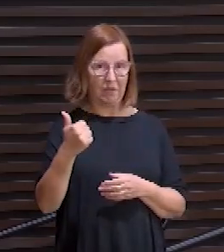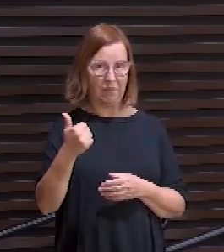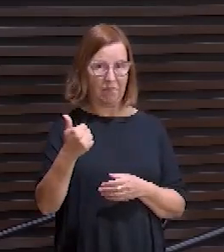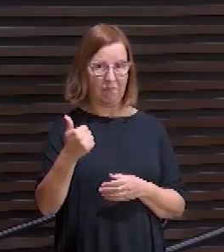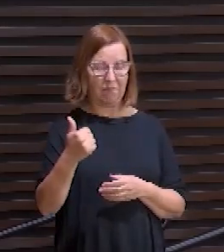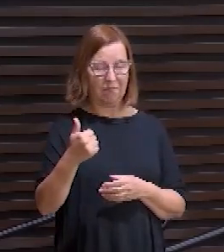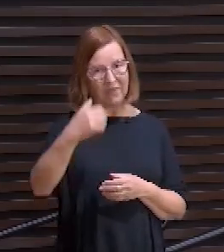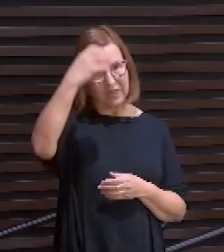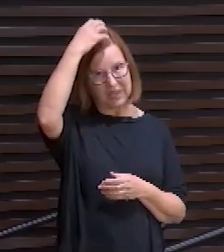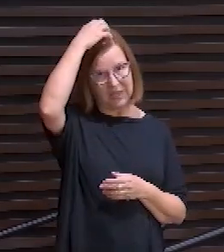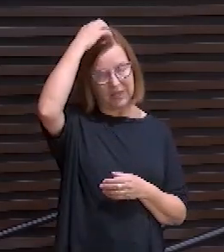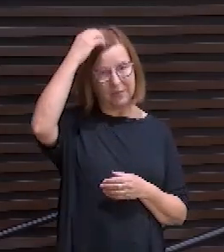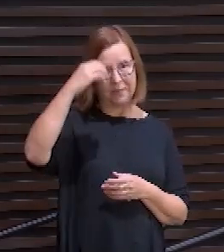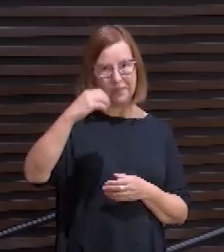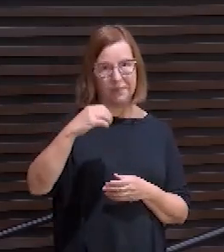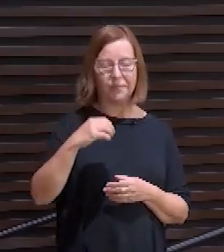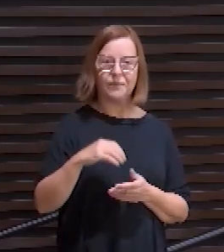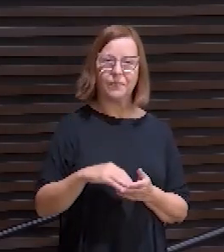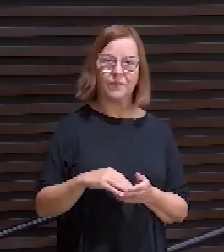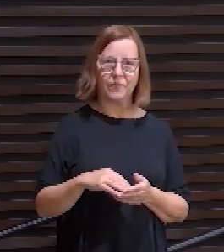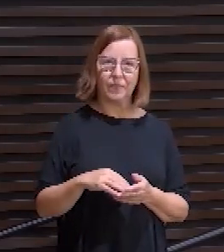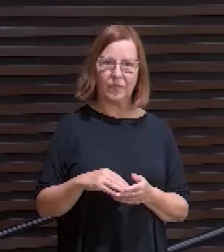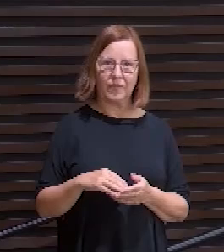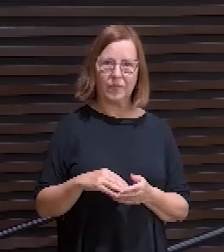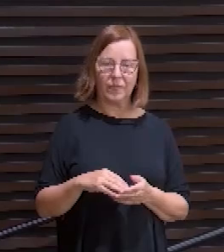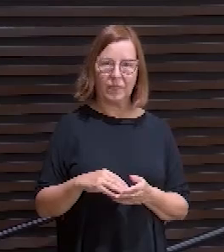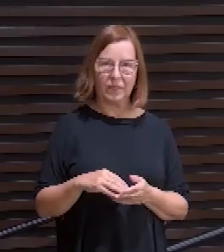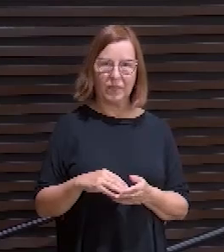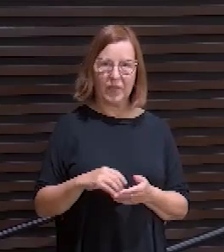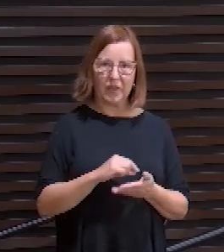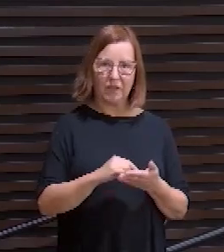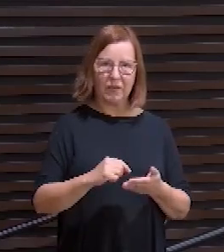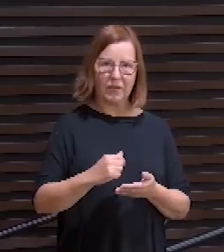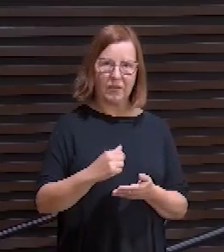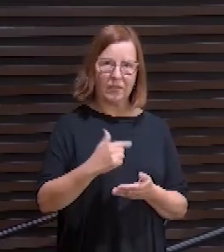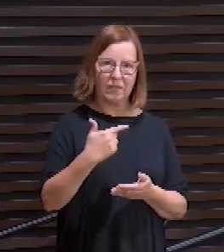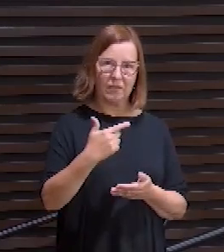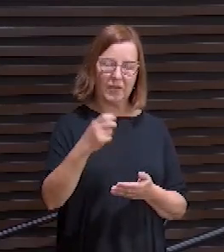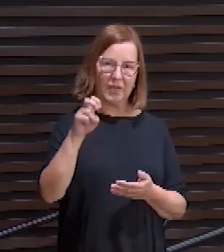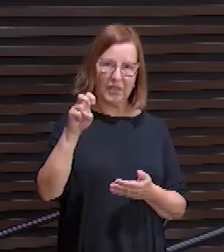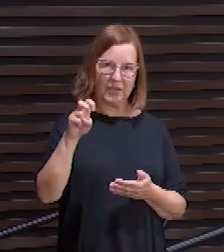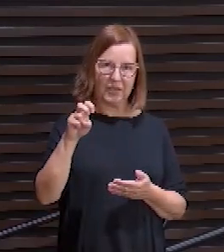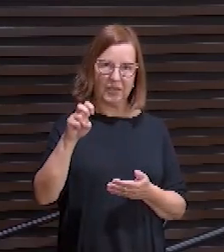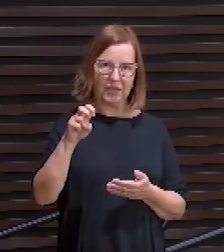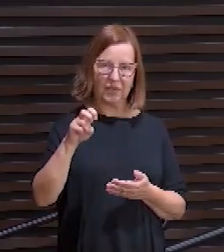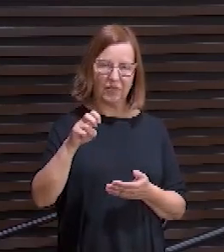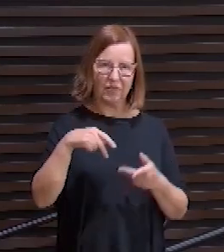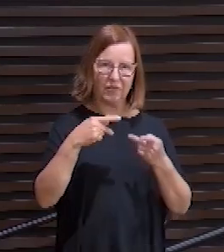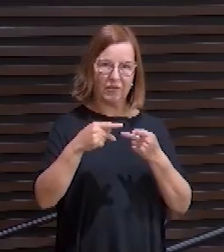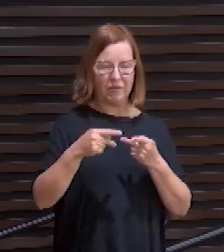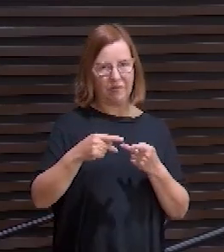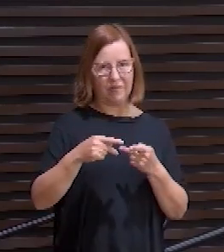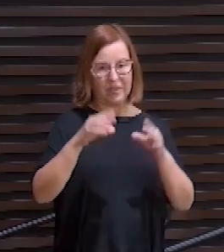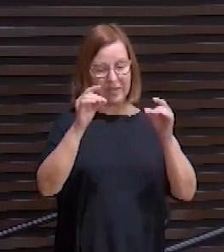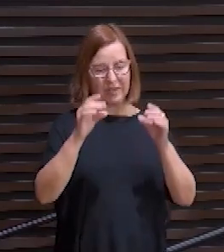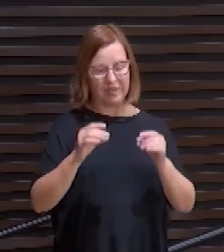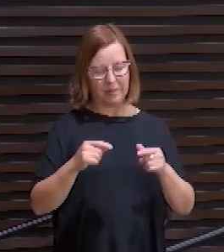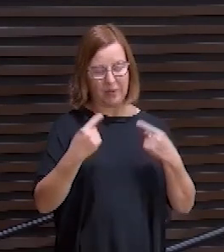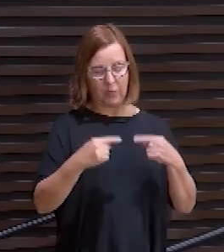E agora, no verso 25, ele dá mais uma vez uma descrição detalhada do anticristo. O verso 25 diz